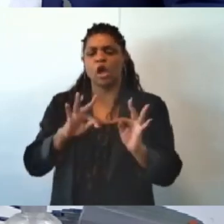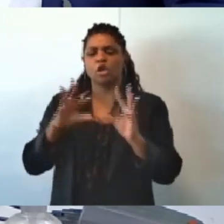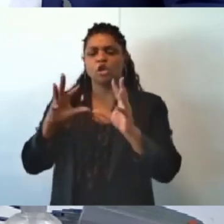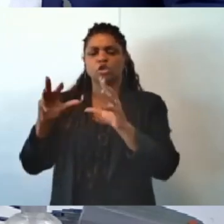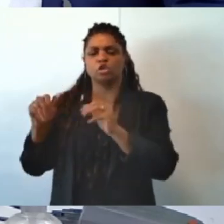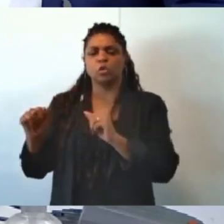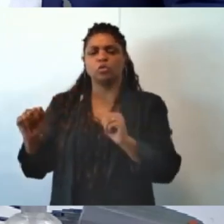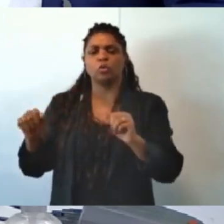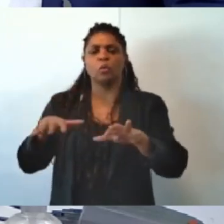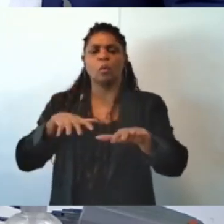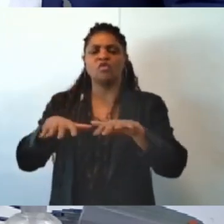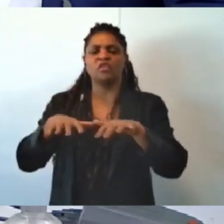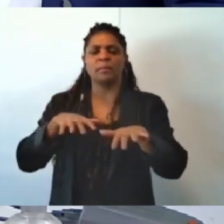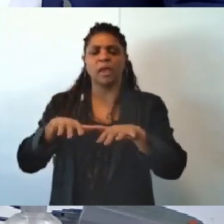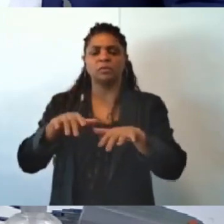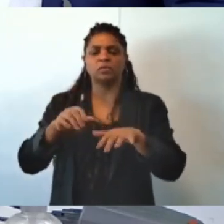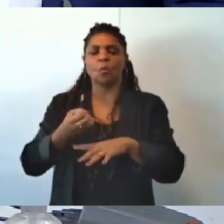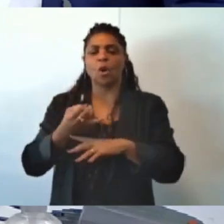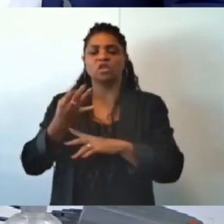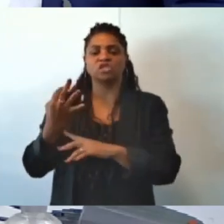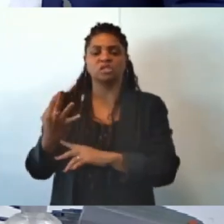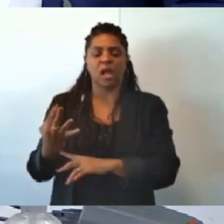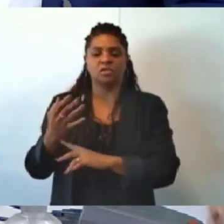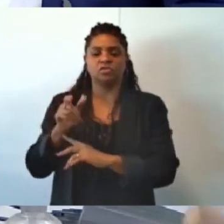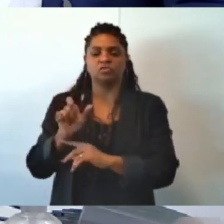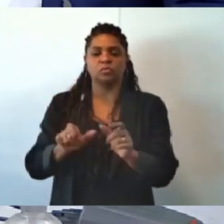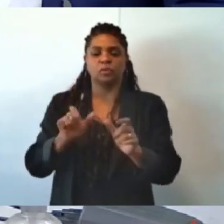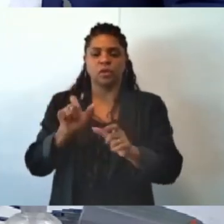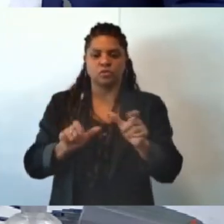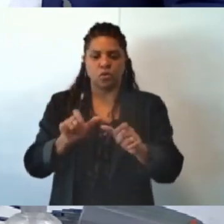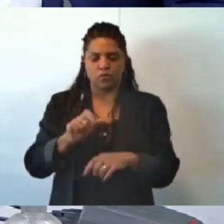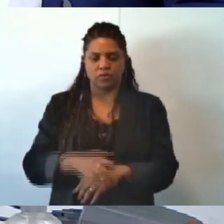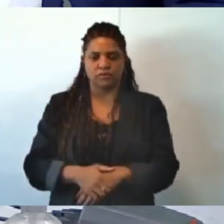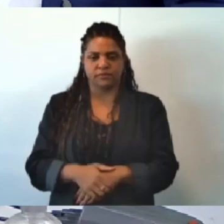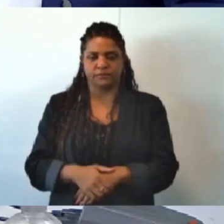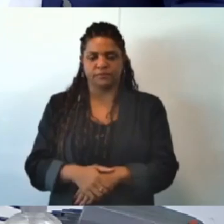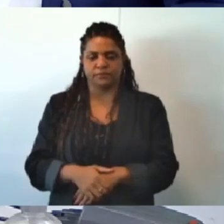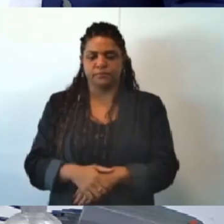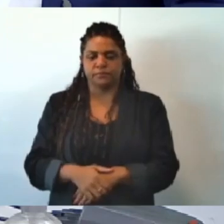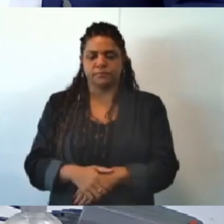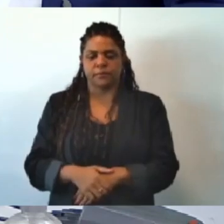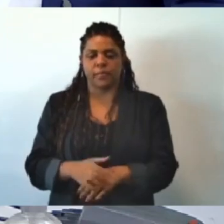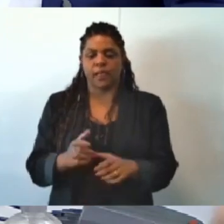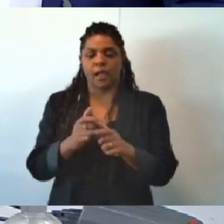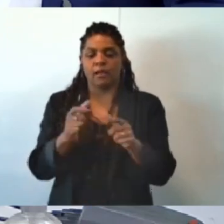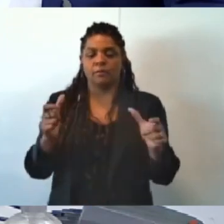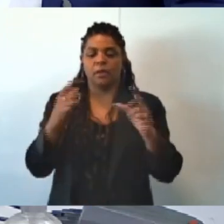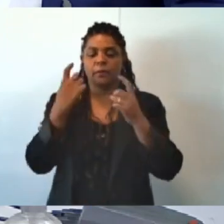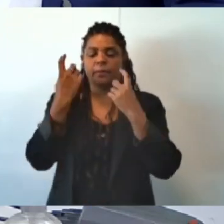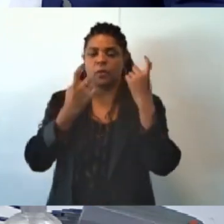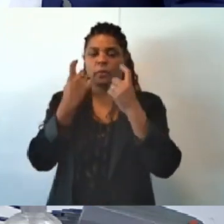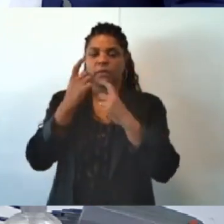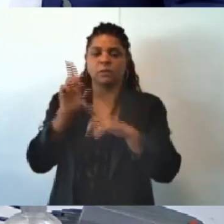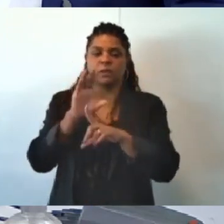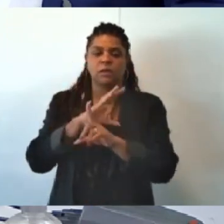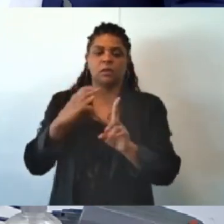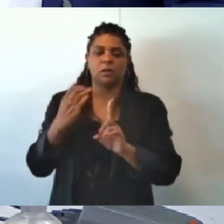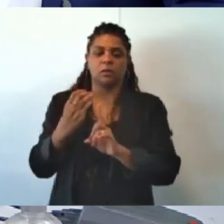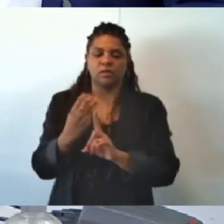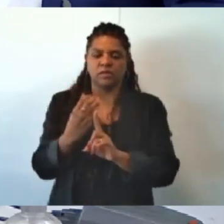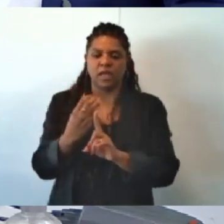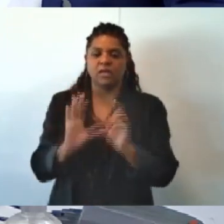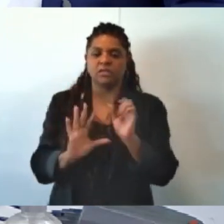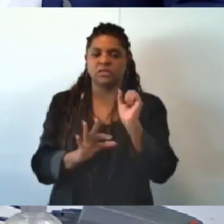ali de pessoas, né, com banheiros. E uma das maiores preocupações ali da comunidade no quesito de